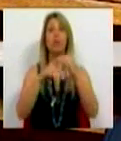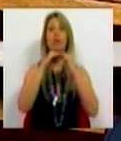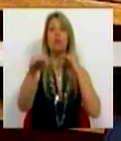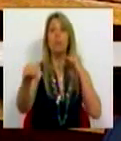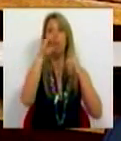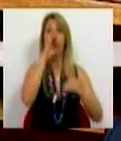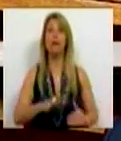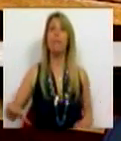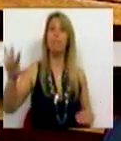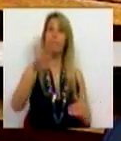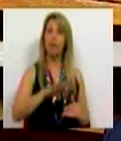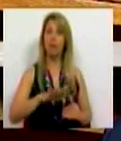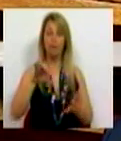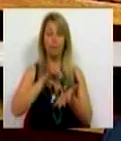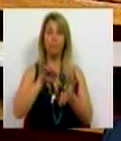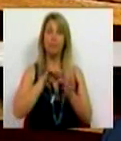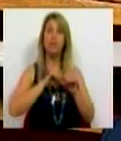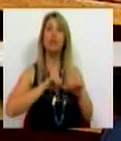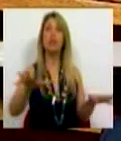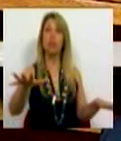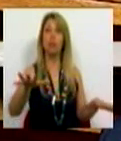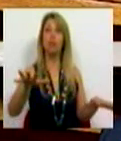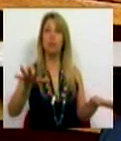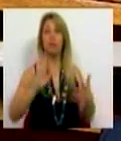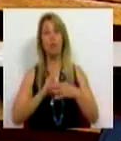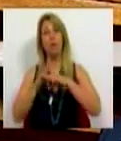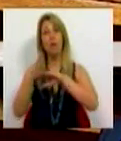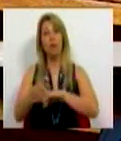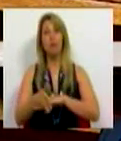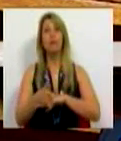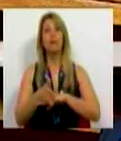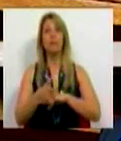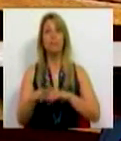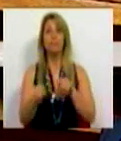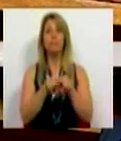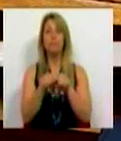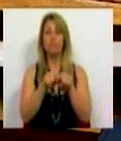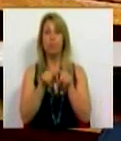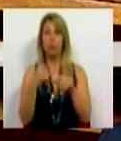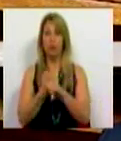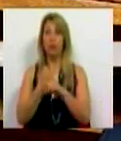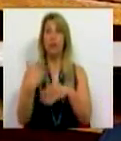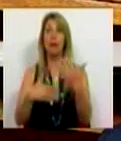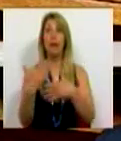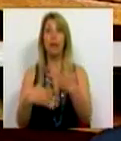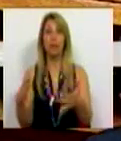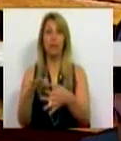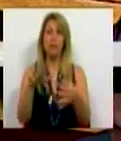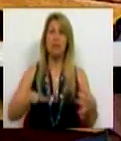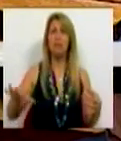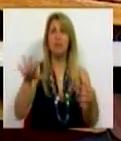ambiental. A descentralização e a intervenção com políticas ativas para o território de baixa